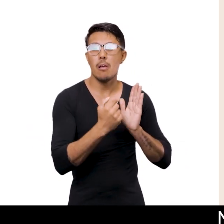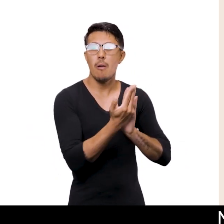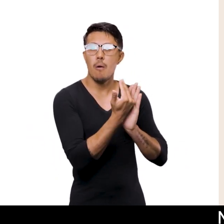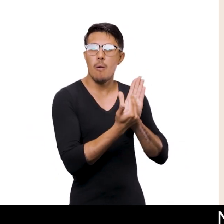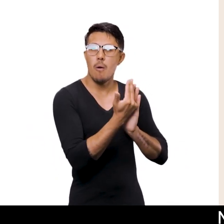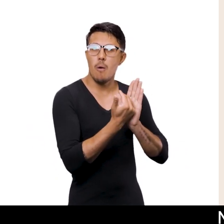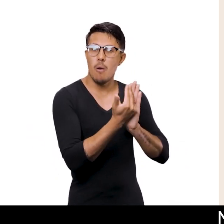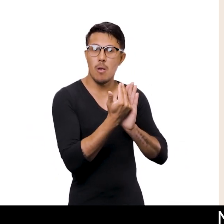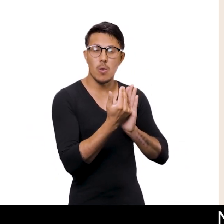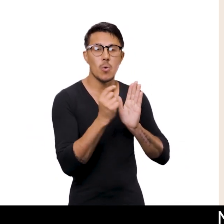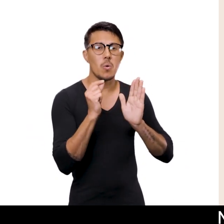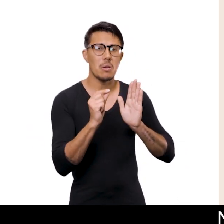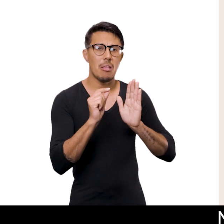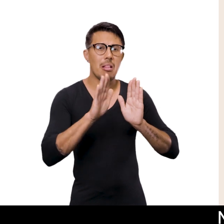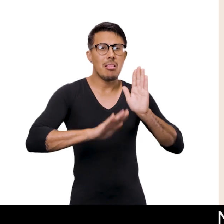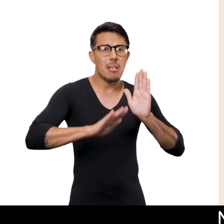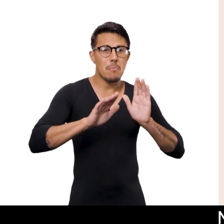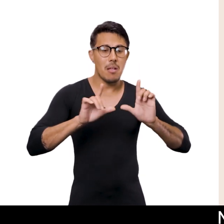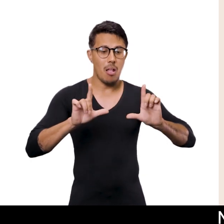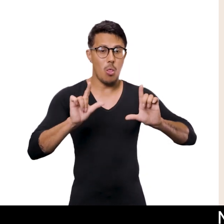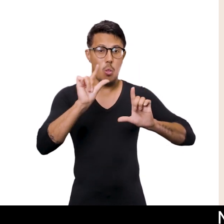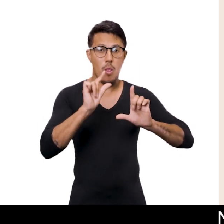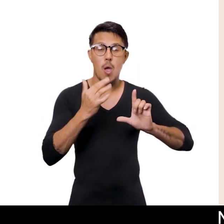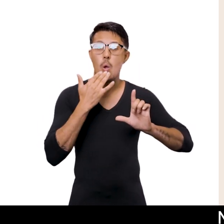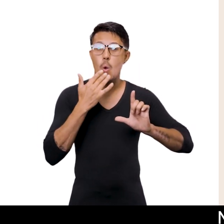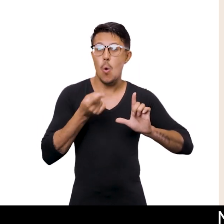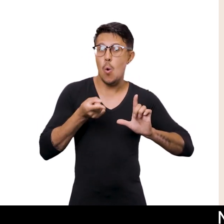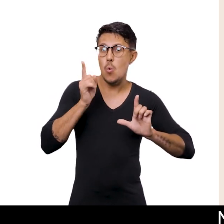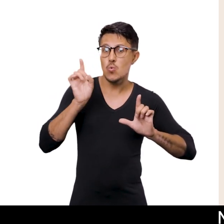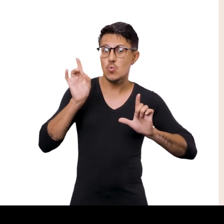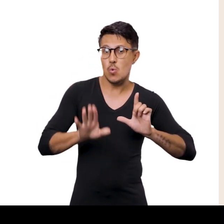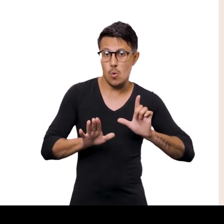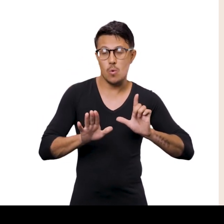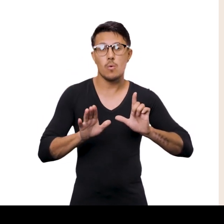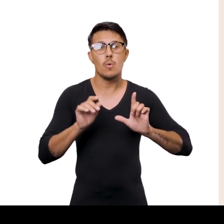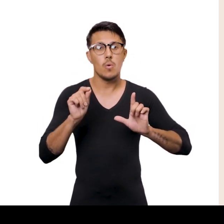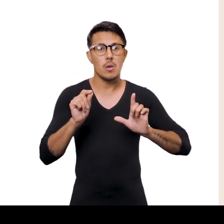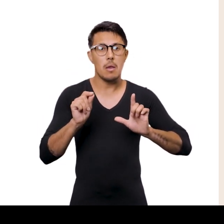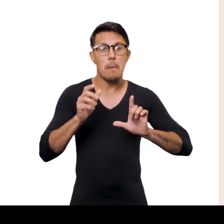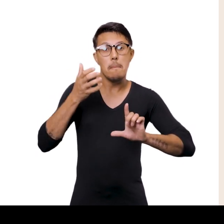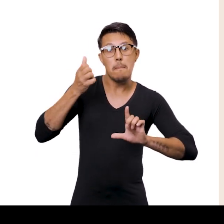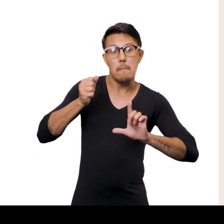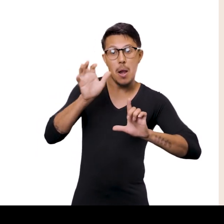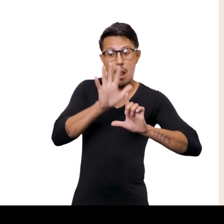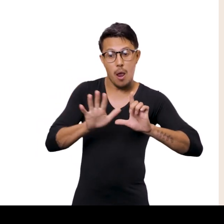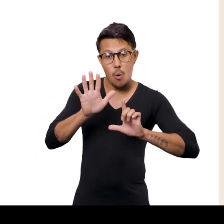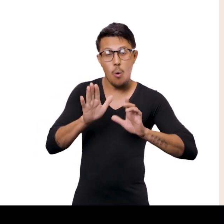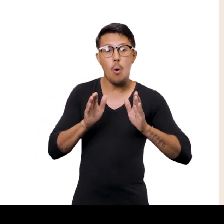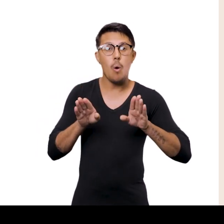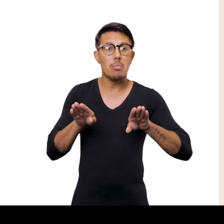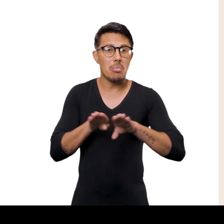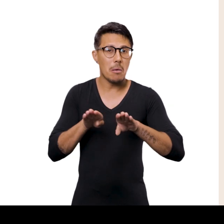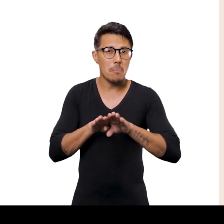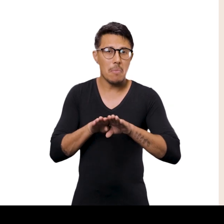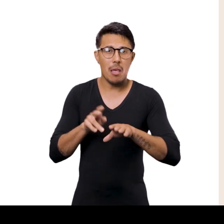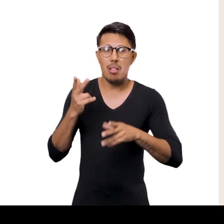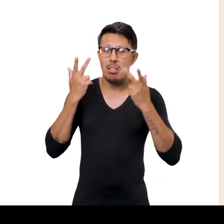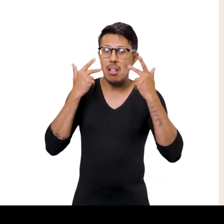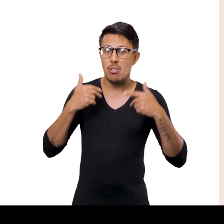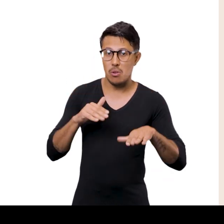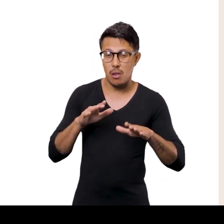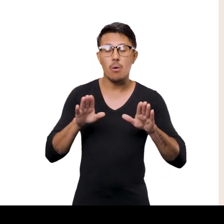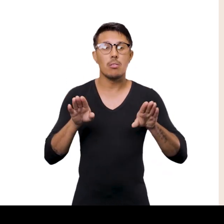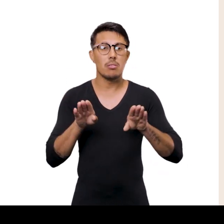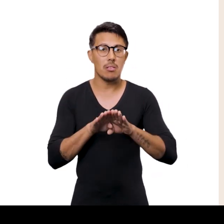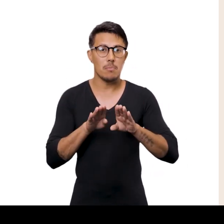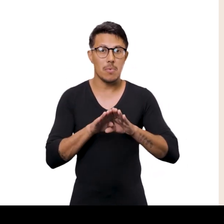caso, uma figura ocupa apenas parte da tela monocromática, seja na lona branca ou crua,